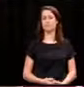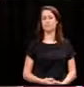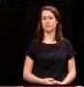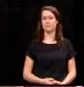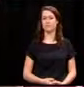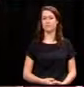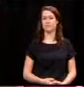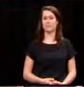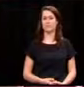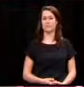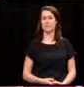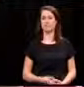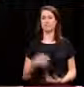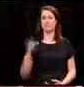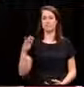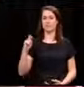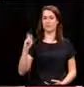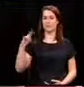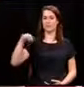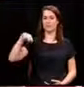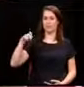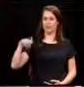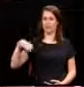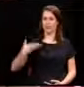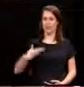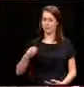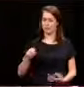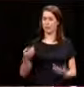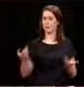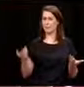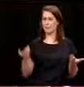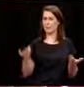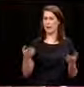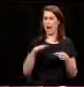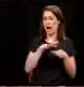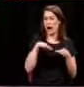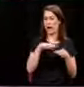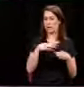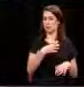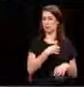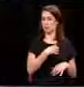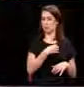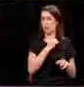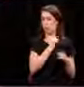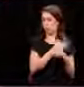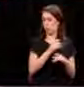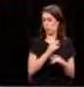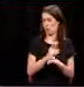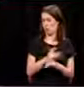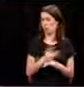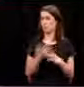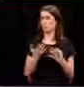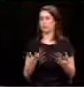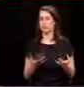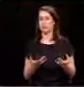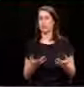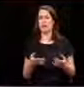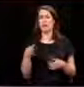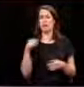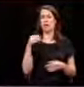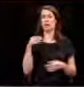não é? E, Fernando, tal como outras áreas do clube, e o Fernando também as conhece, tal como a Fundação, tal como a forma como o